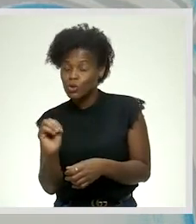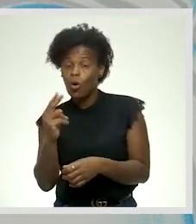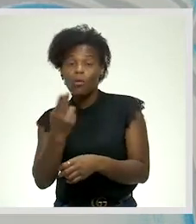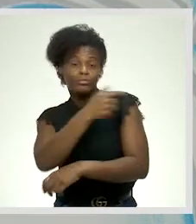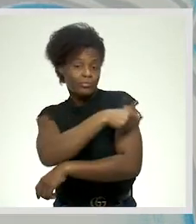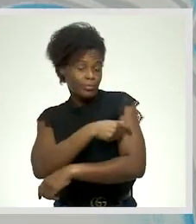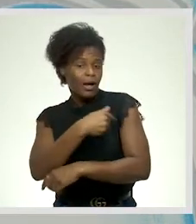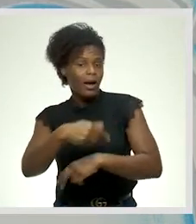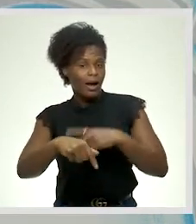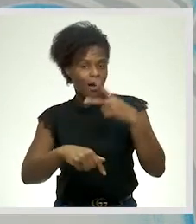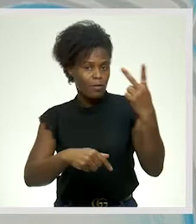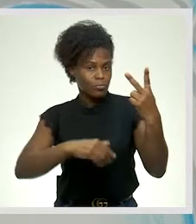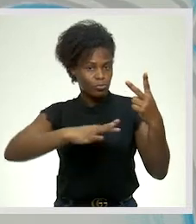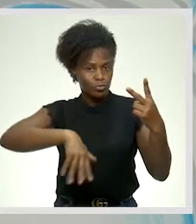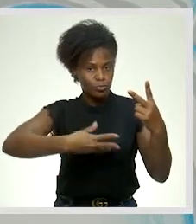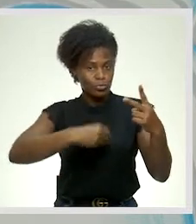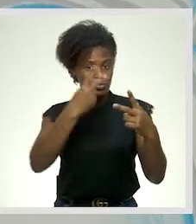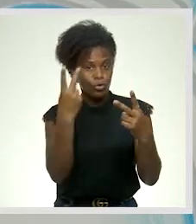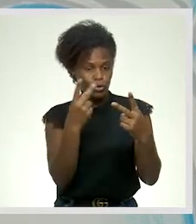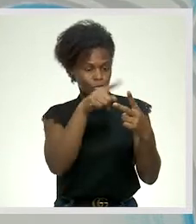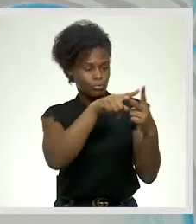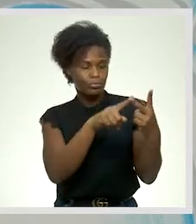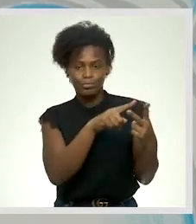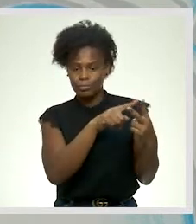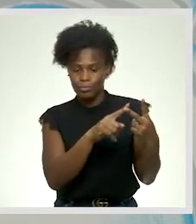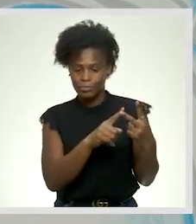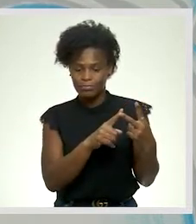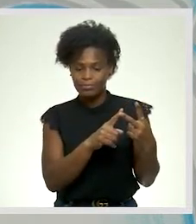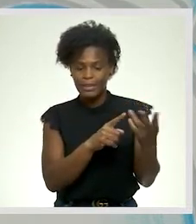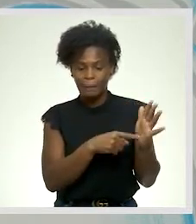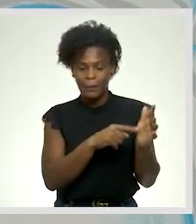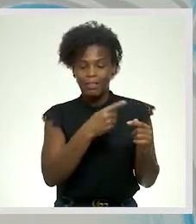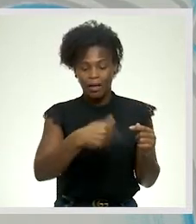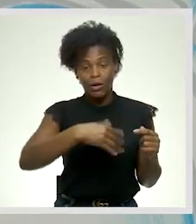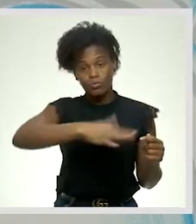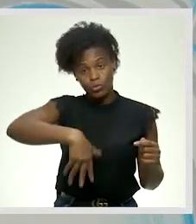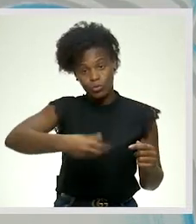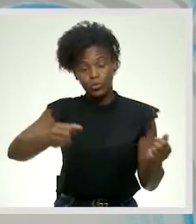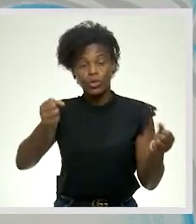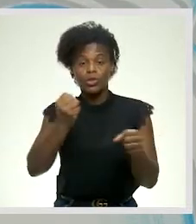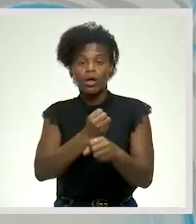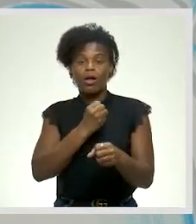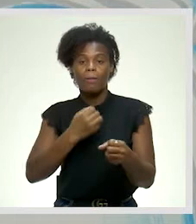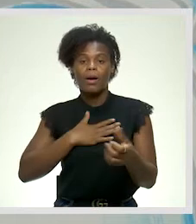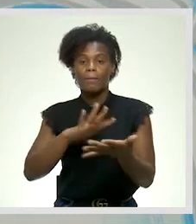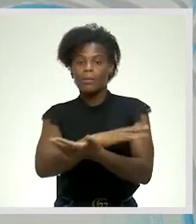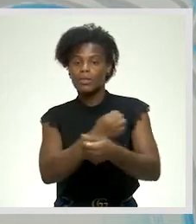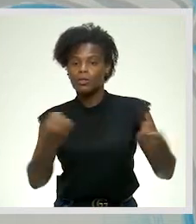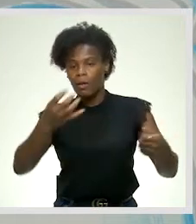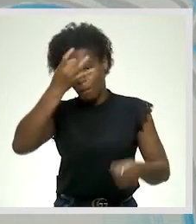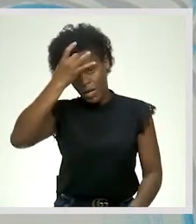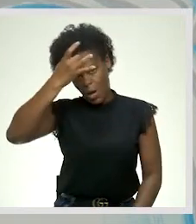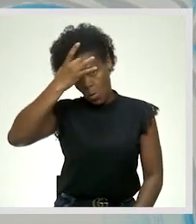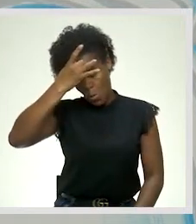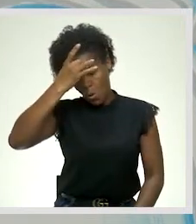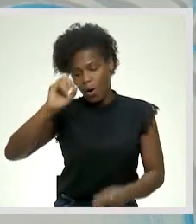há dois mundos, podemos dividir isso em dois mundos. Portanto, é o mundo do jornalismo opinativo